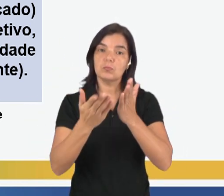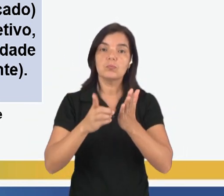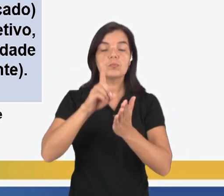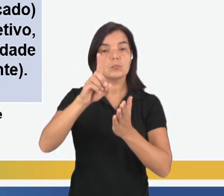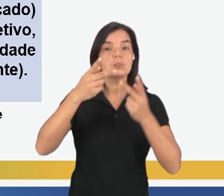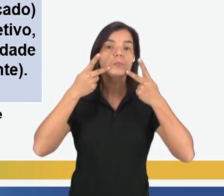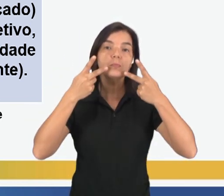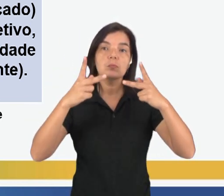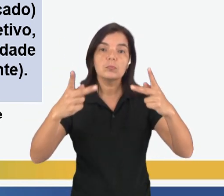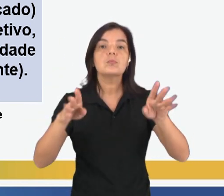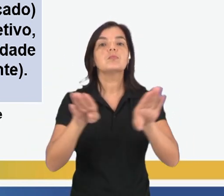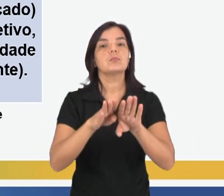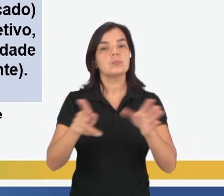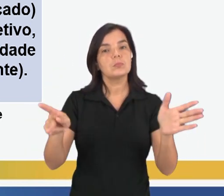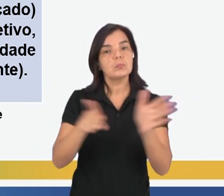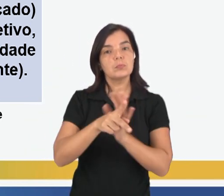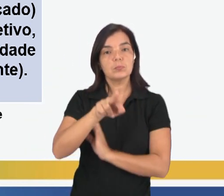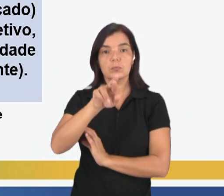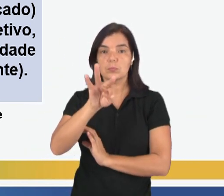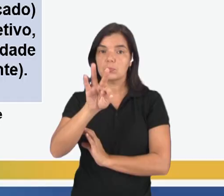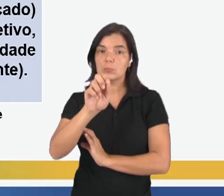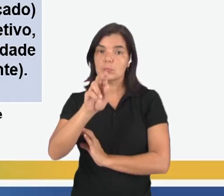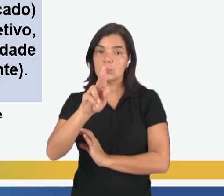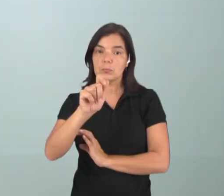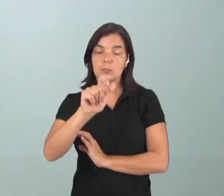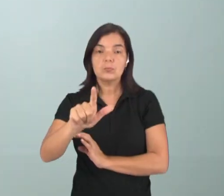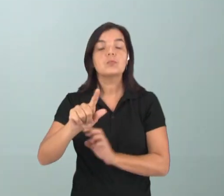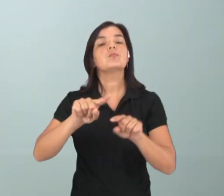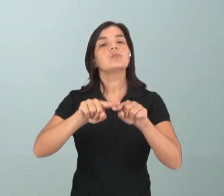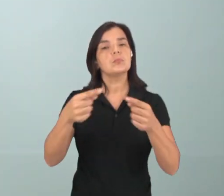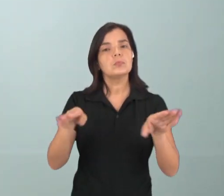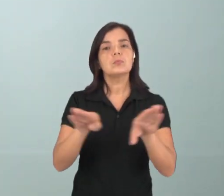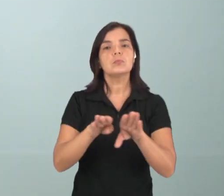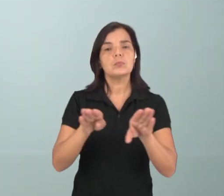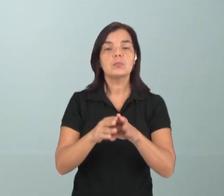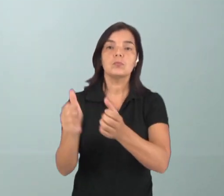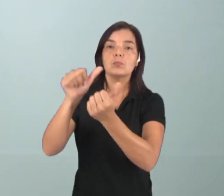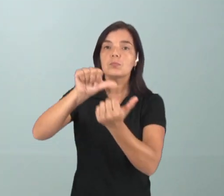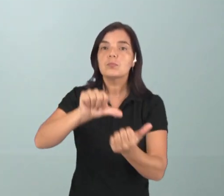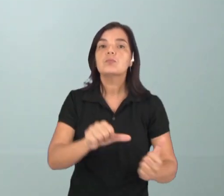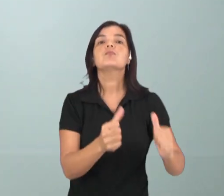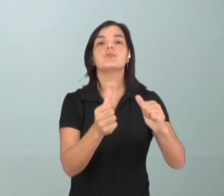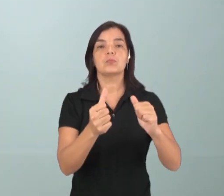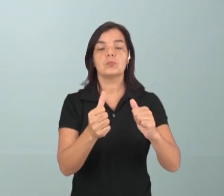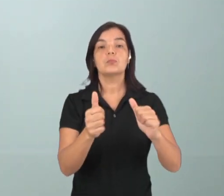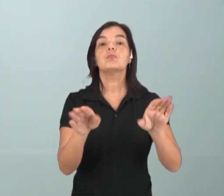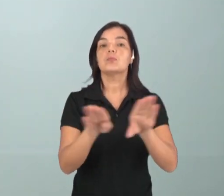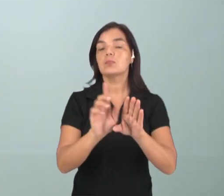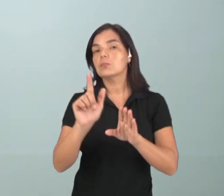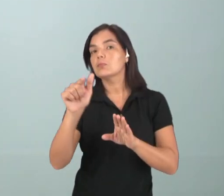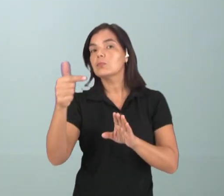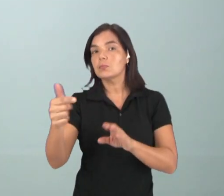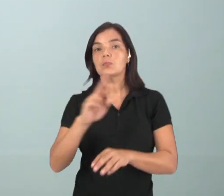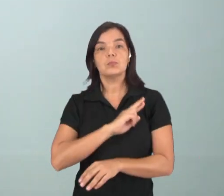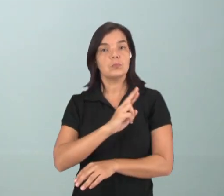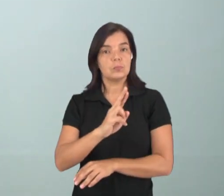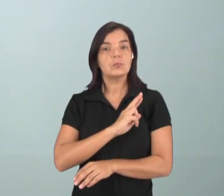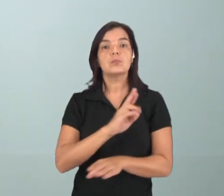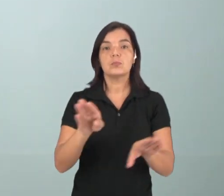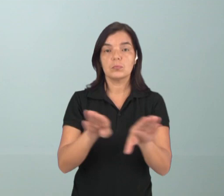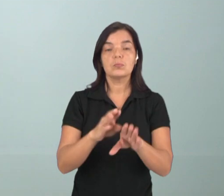Isso faz parte de ritual. O ritual pode ser considerado como também o batismo, né? O batismo. Em outras